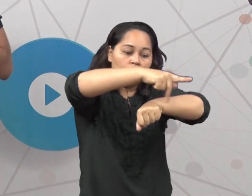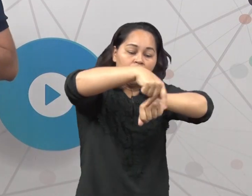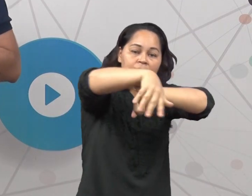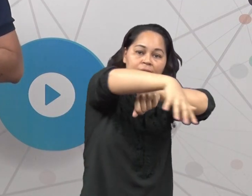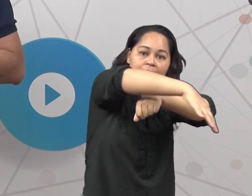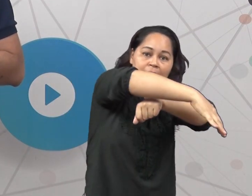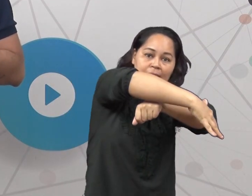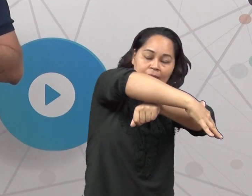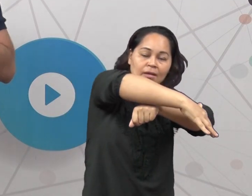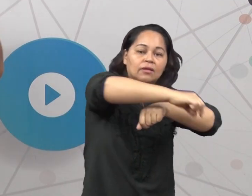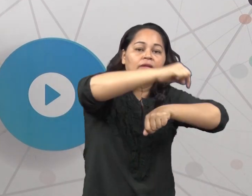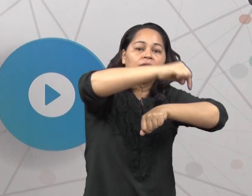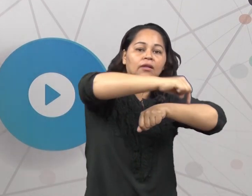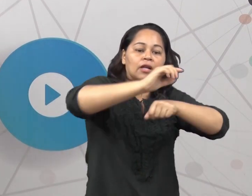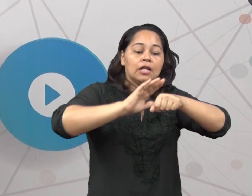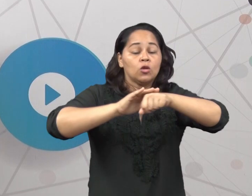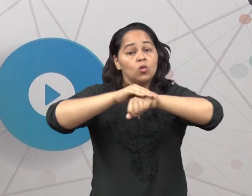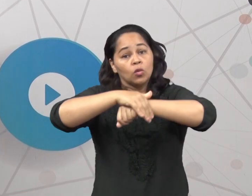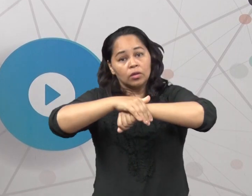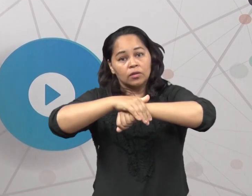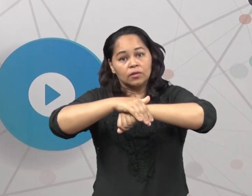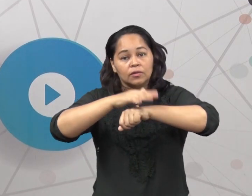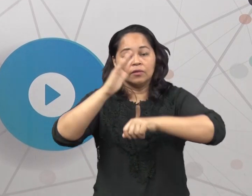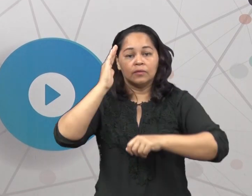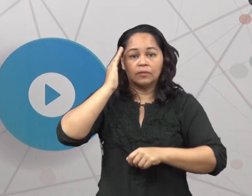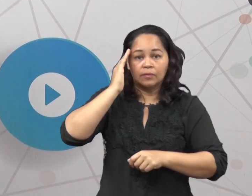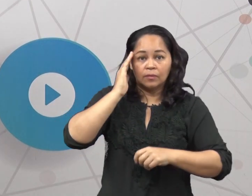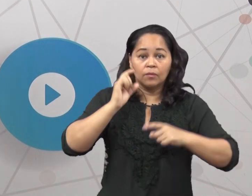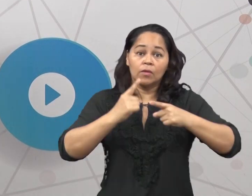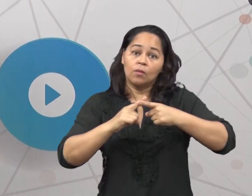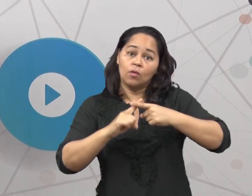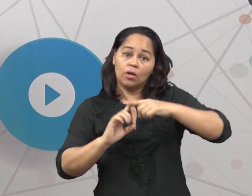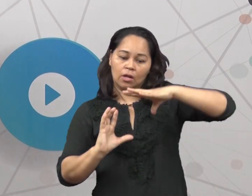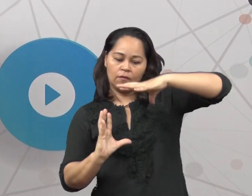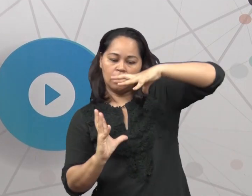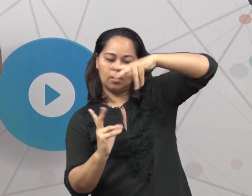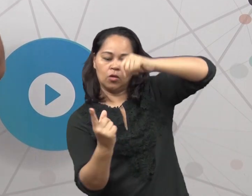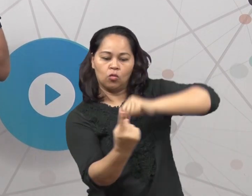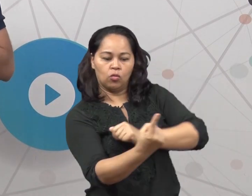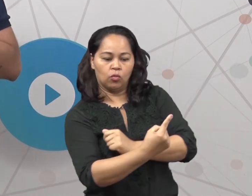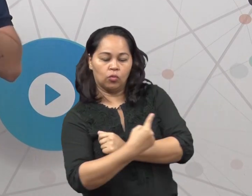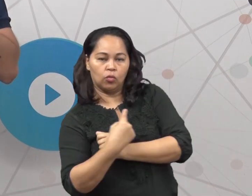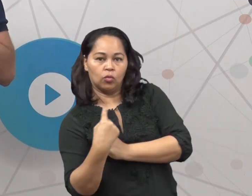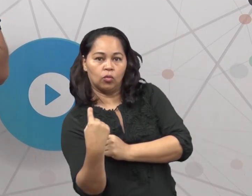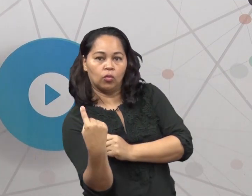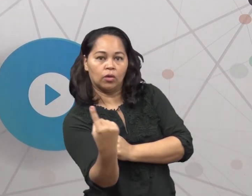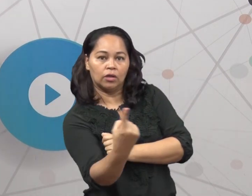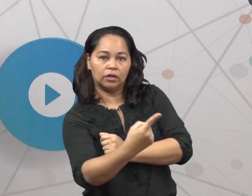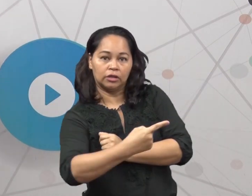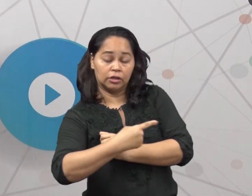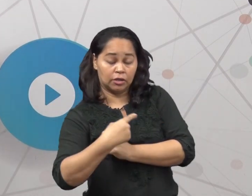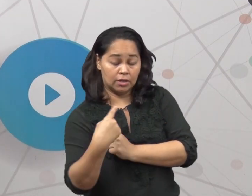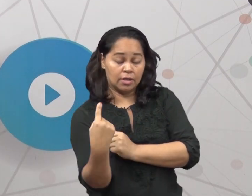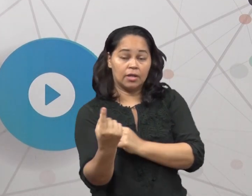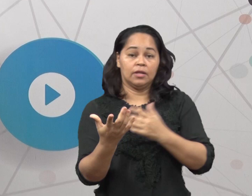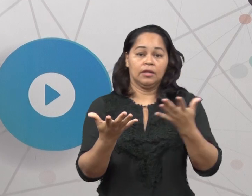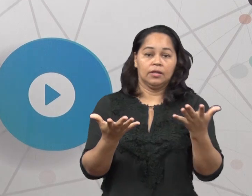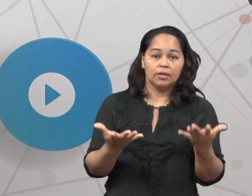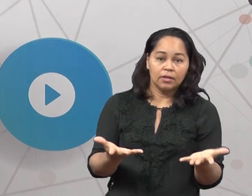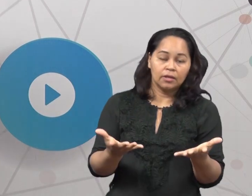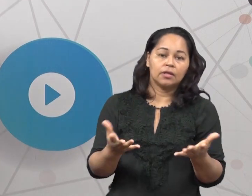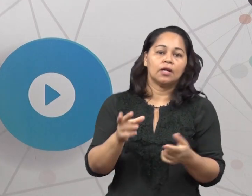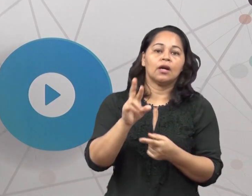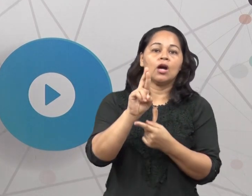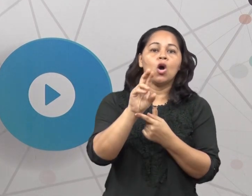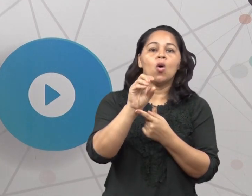planeta, Terra, está à noite. Porque a Terra ela vai girando. ok? Então, esse movimento equivale a